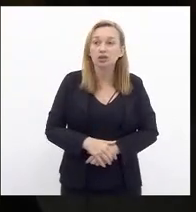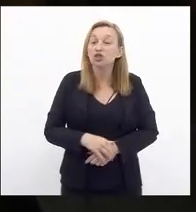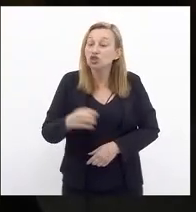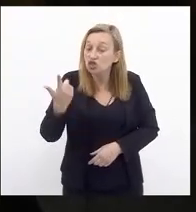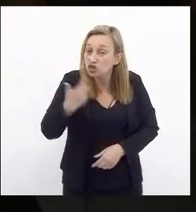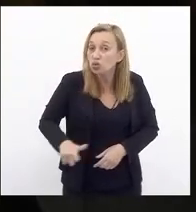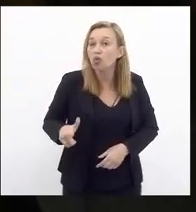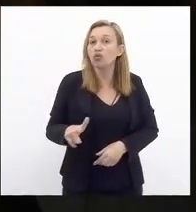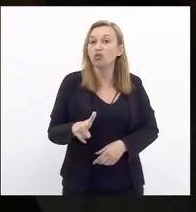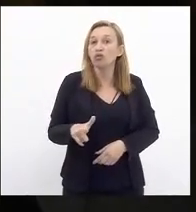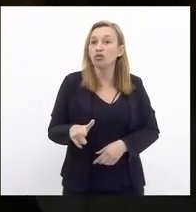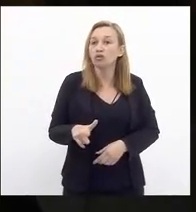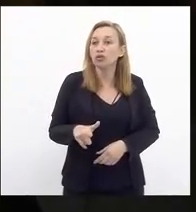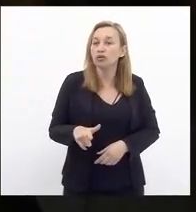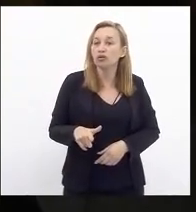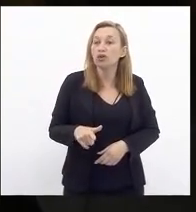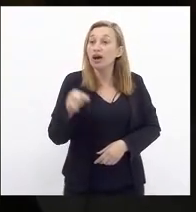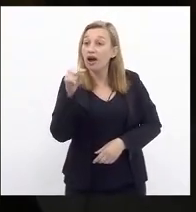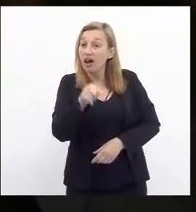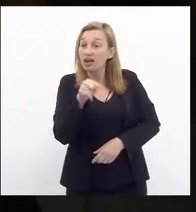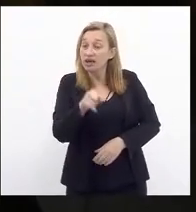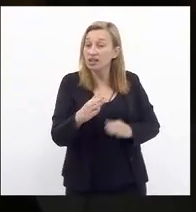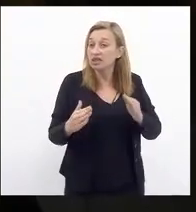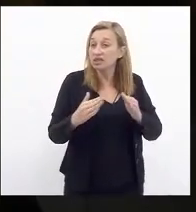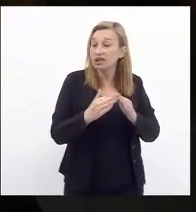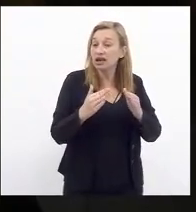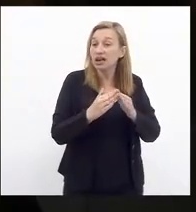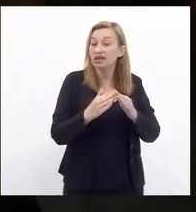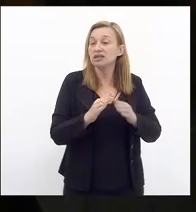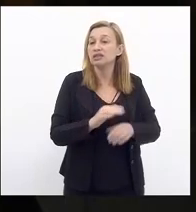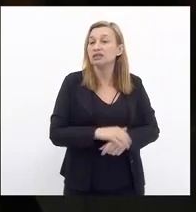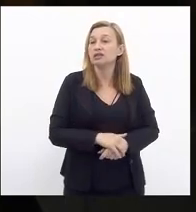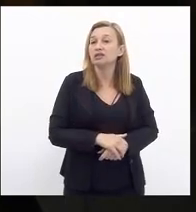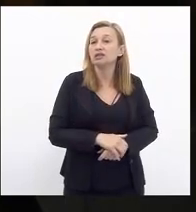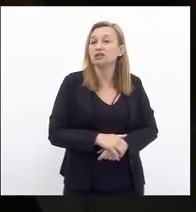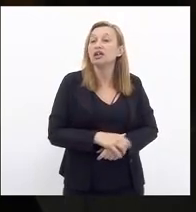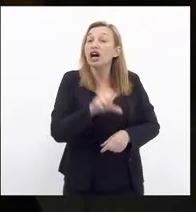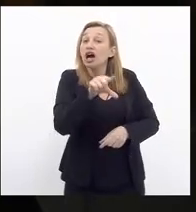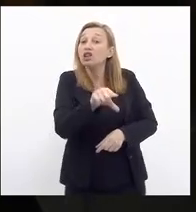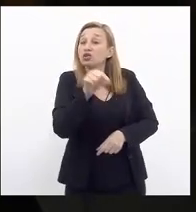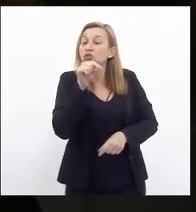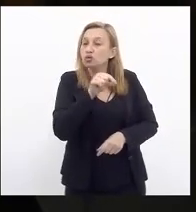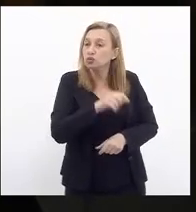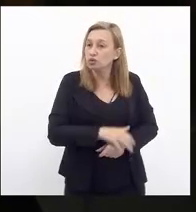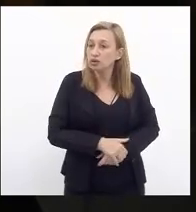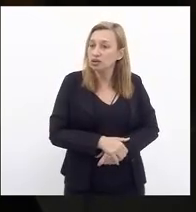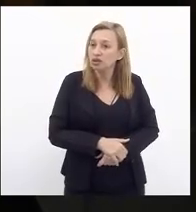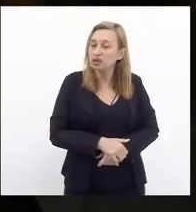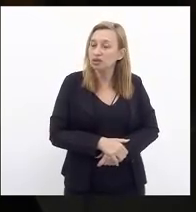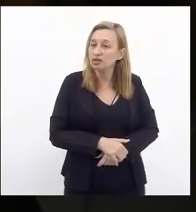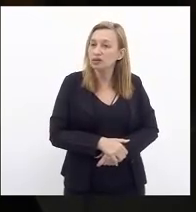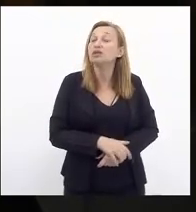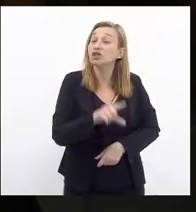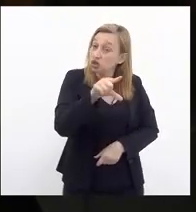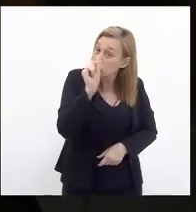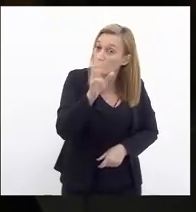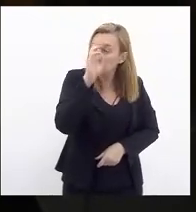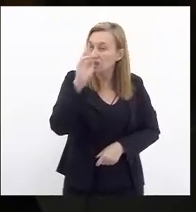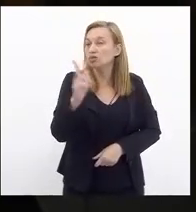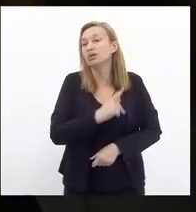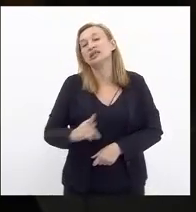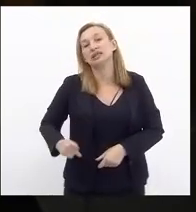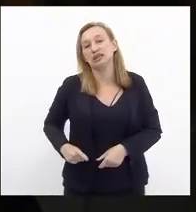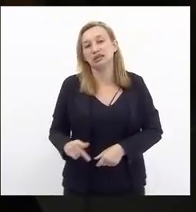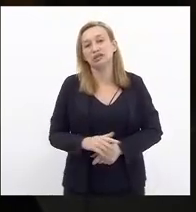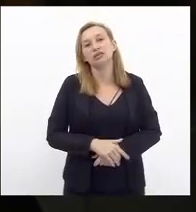novamente trazer aqui para o Parlamento a decisão com a decisão o seu